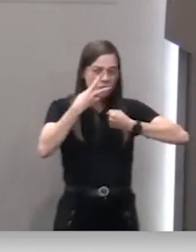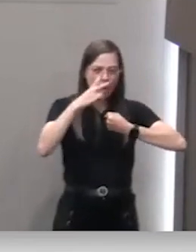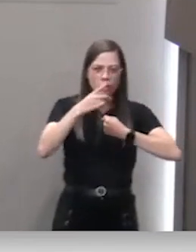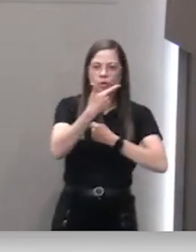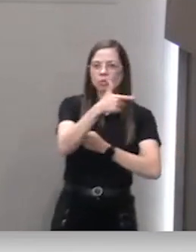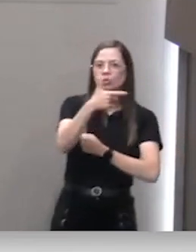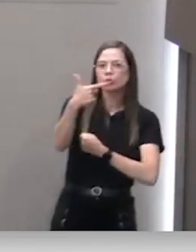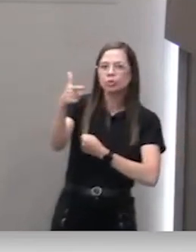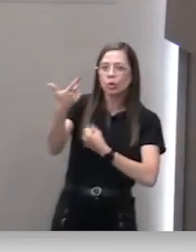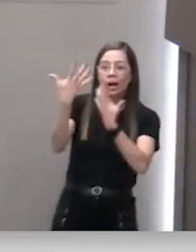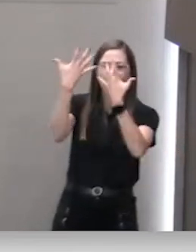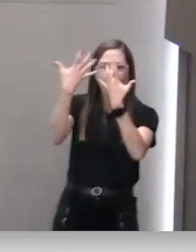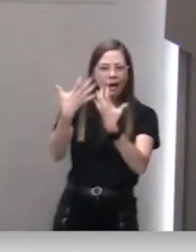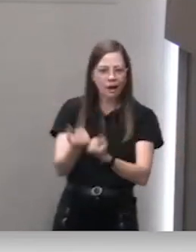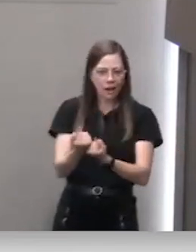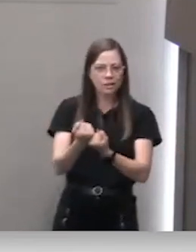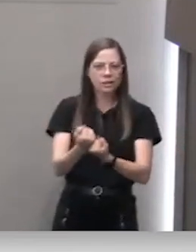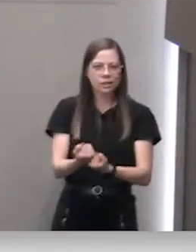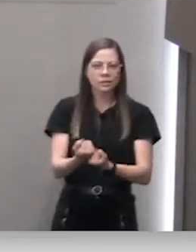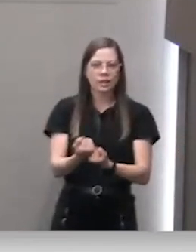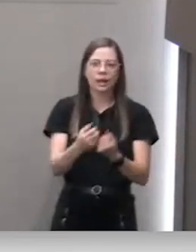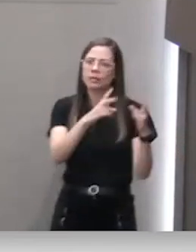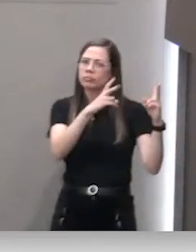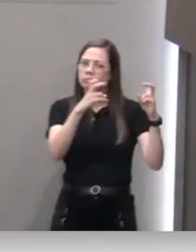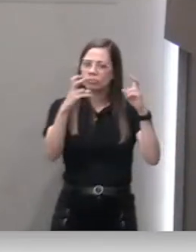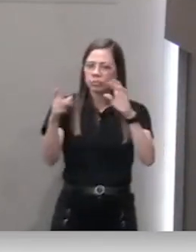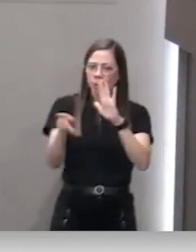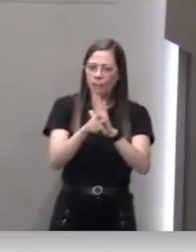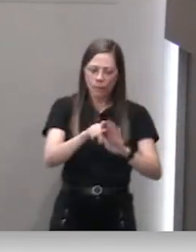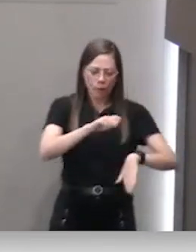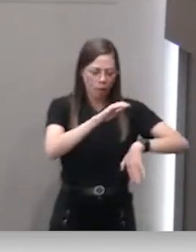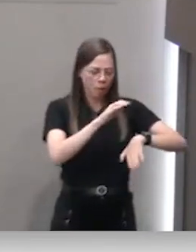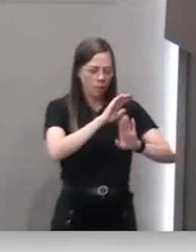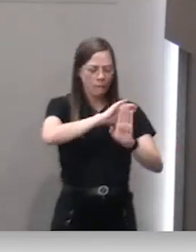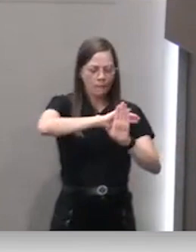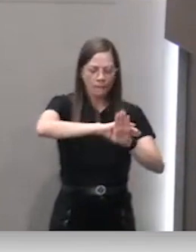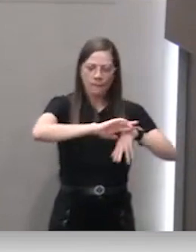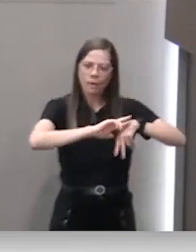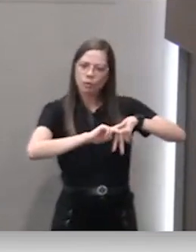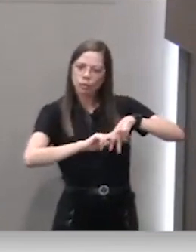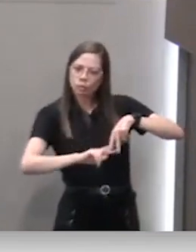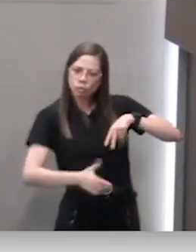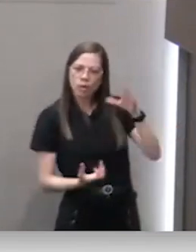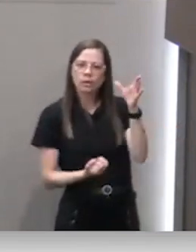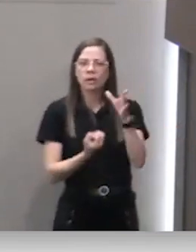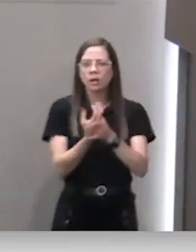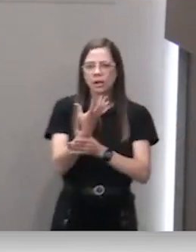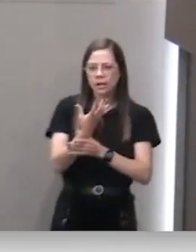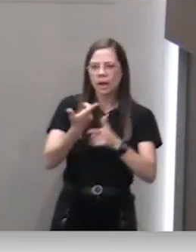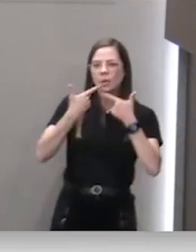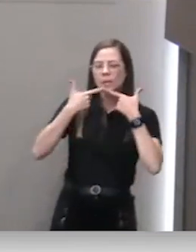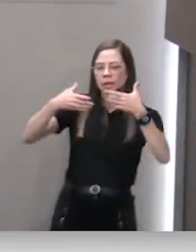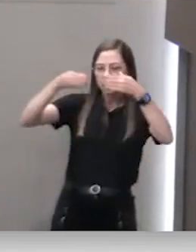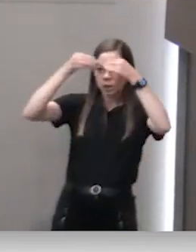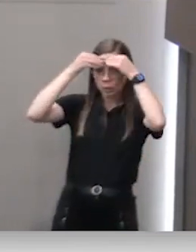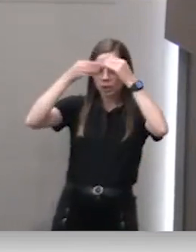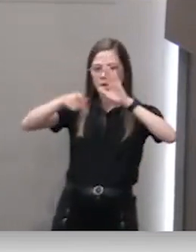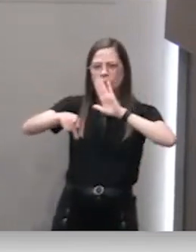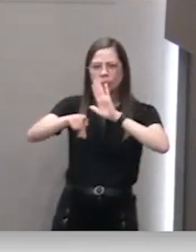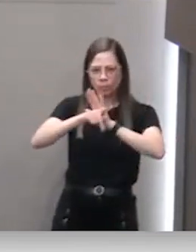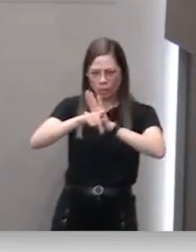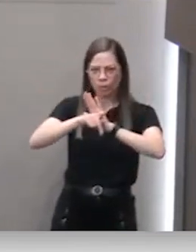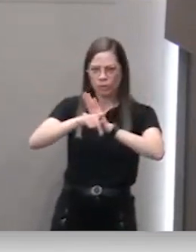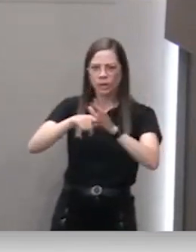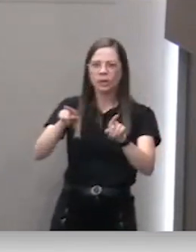aceitar as questões de gênero. Criar uma linguagem própria e punir quem não